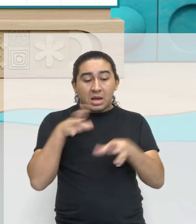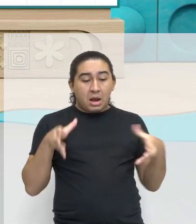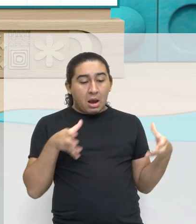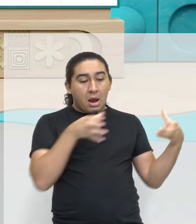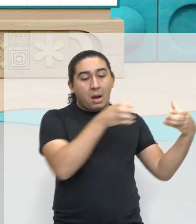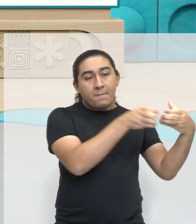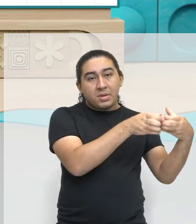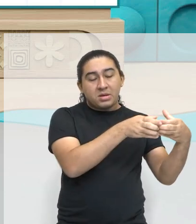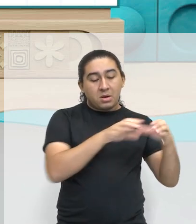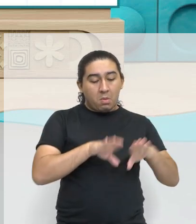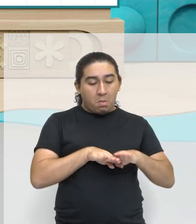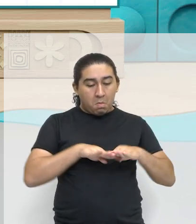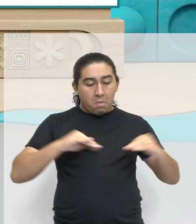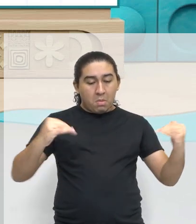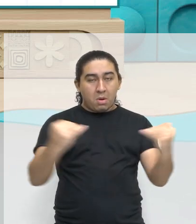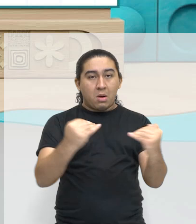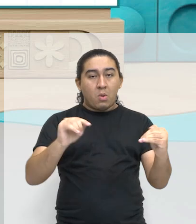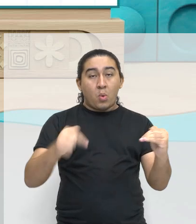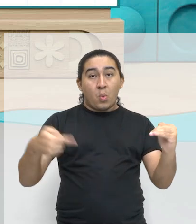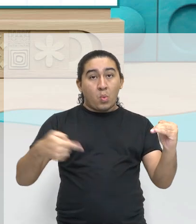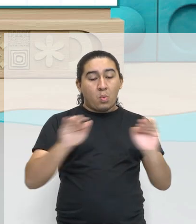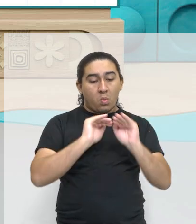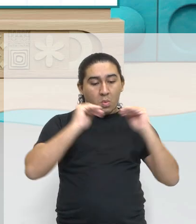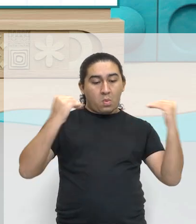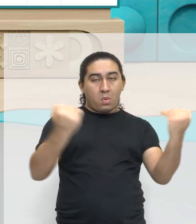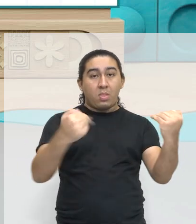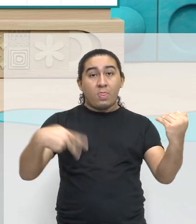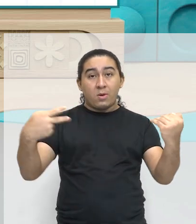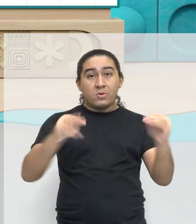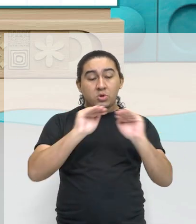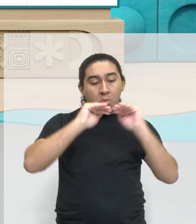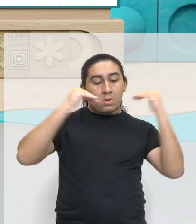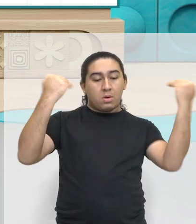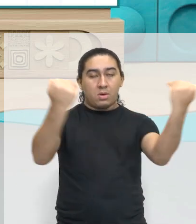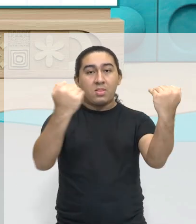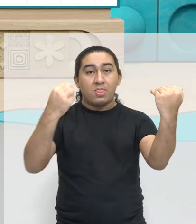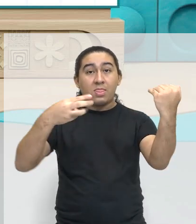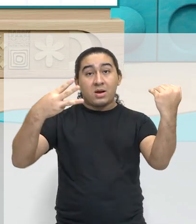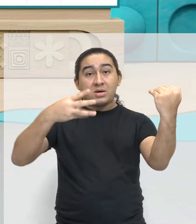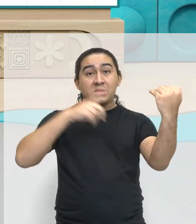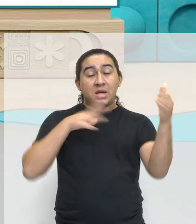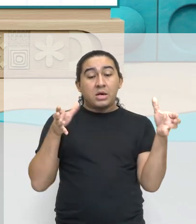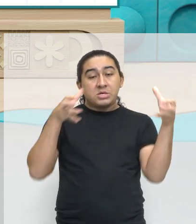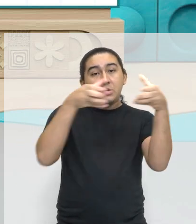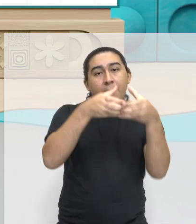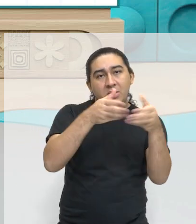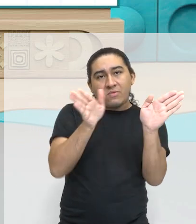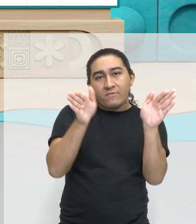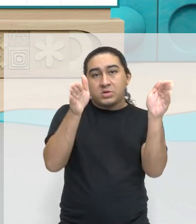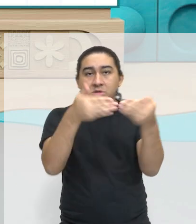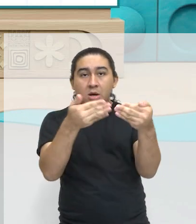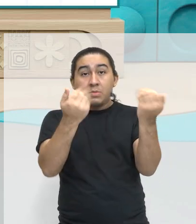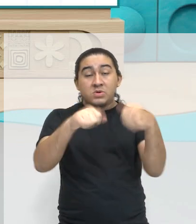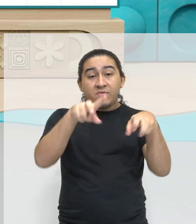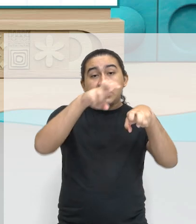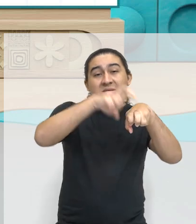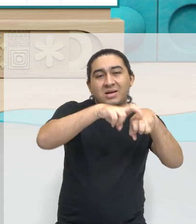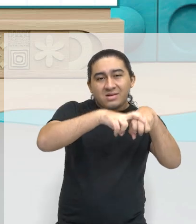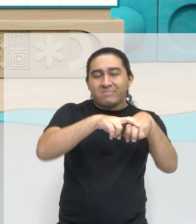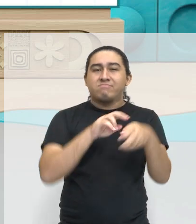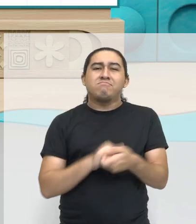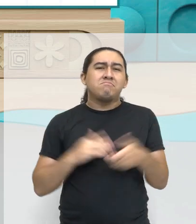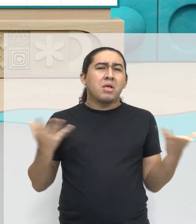684 pessoas, distribuídas entre plateia e 3 pavimentos, né? 3